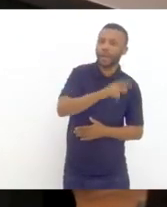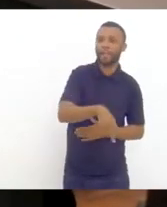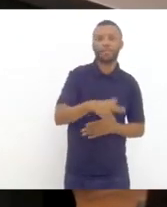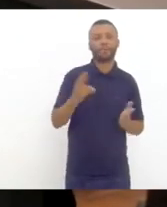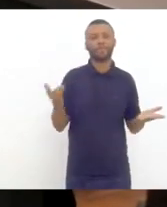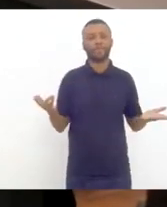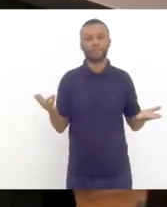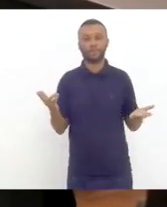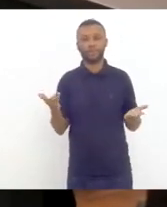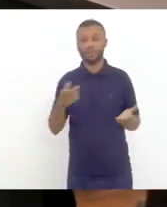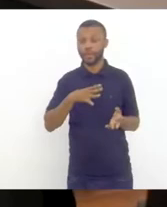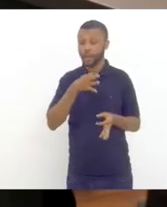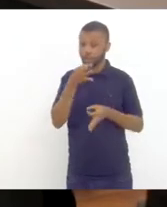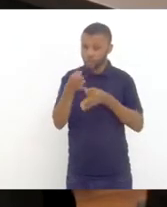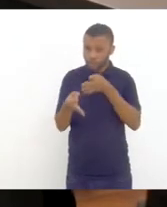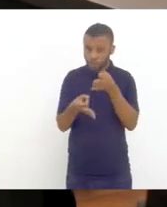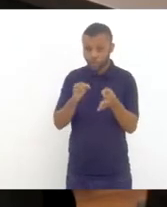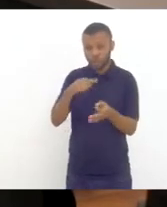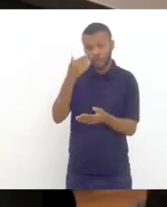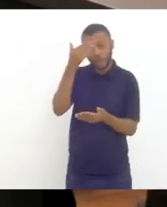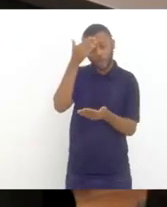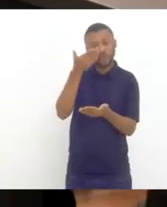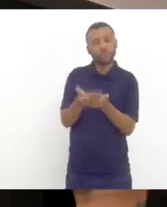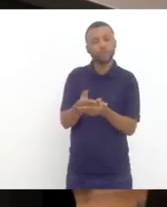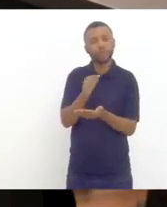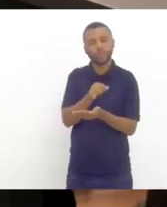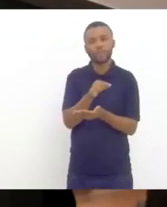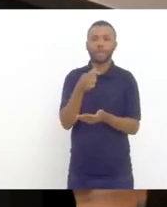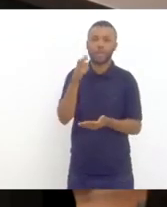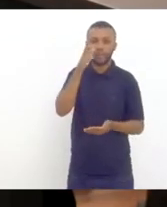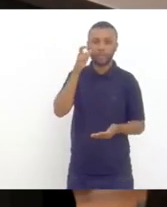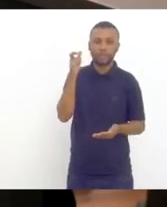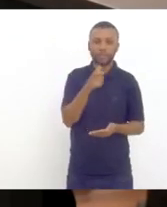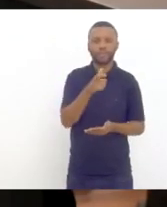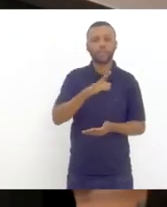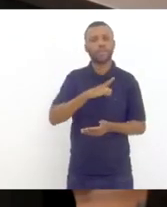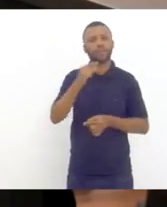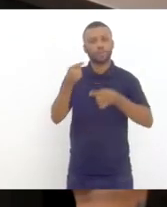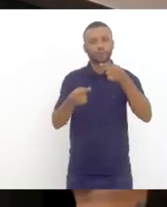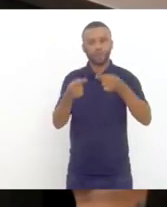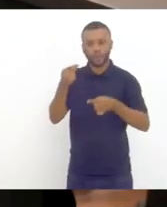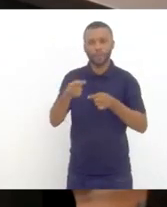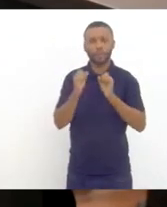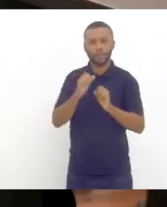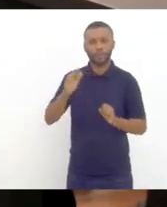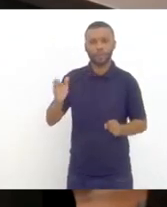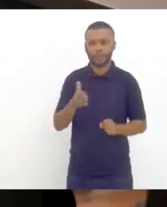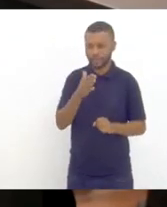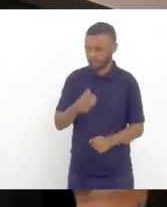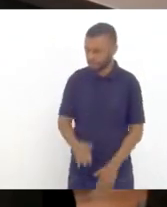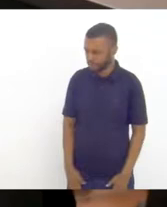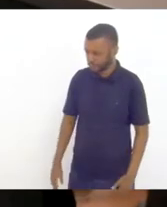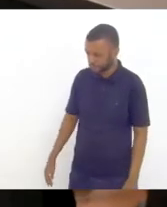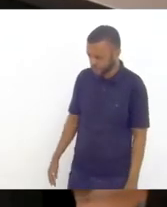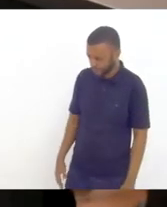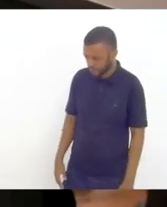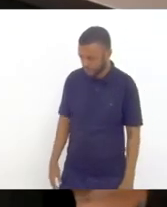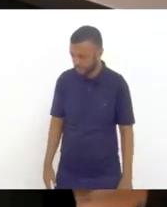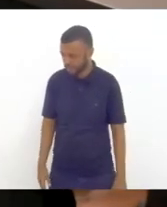pesos que a gente acredita que seriam interessantes para ter no debate. Pode passar?